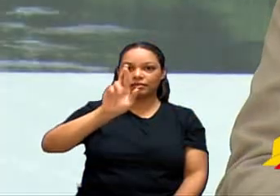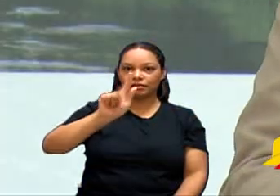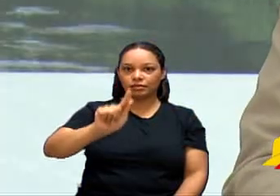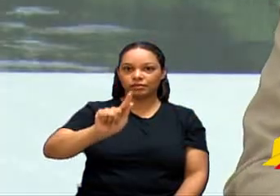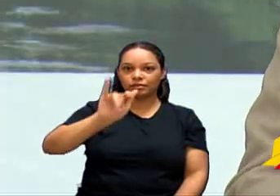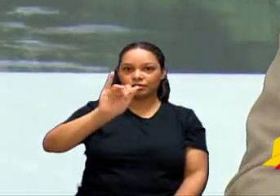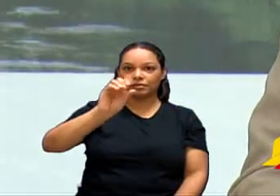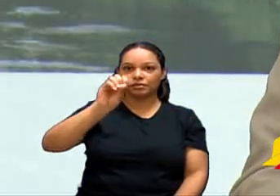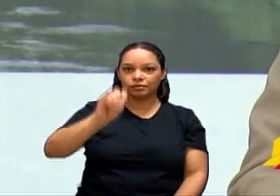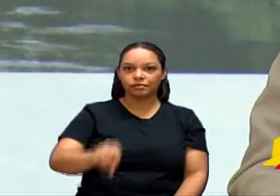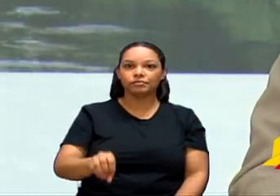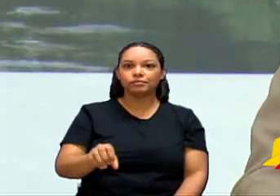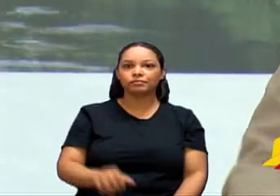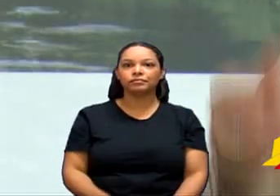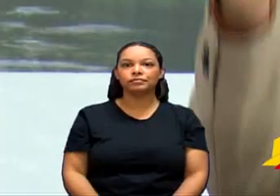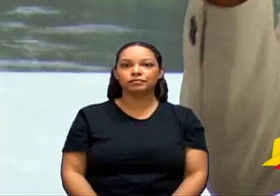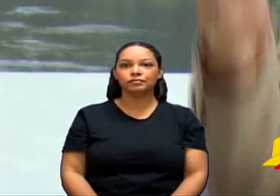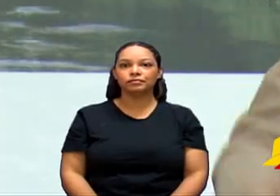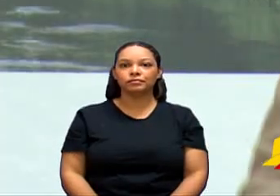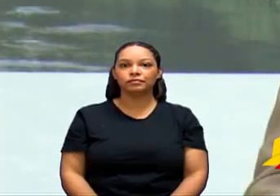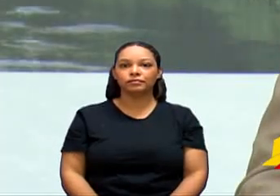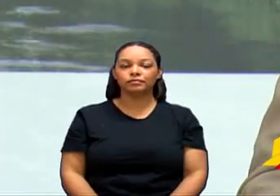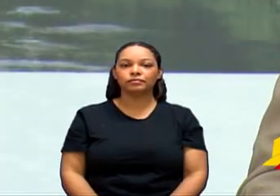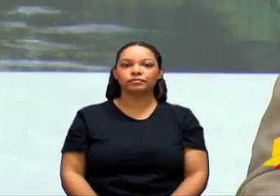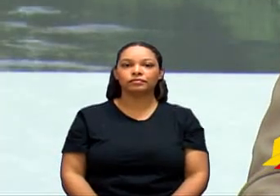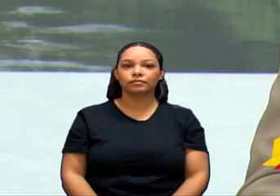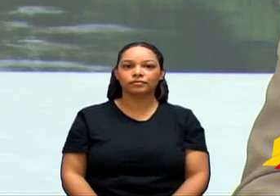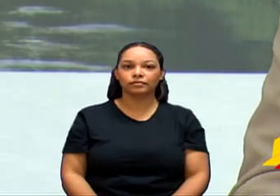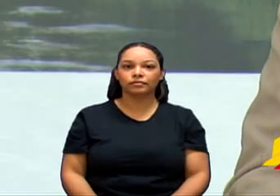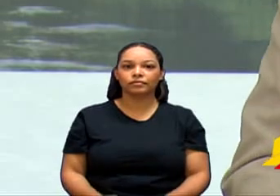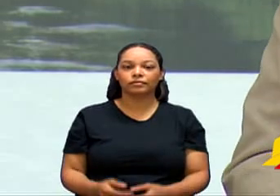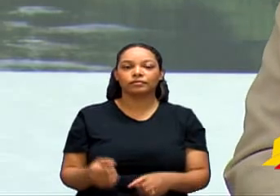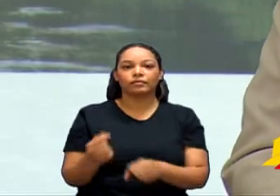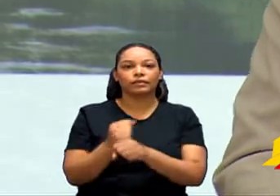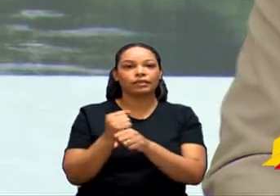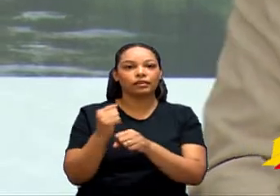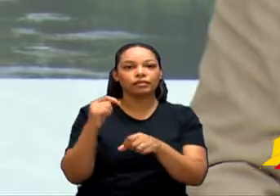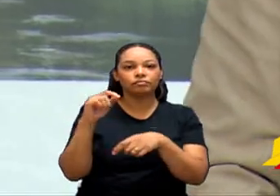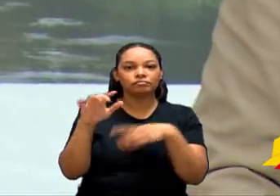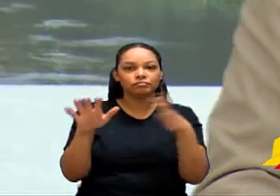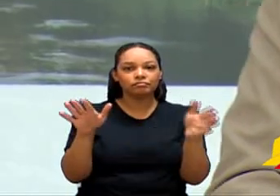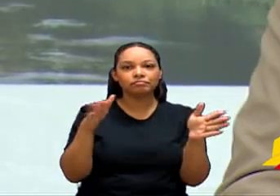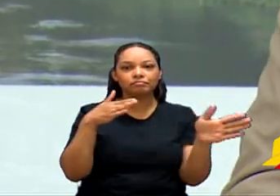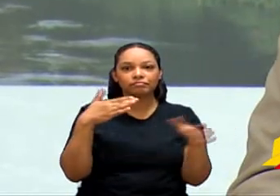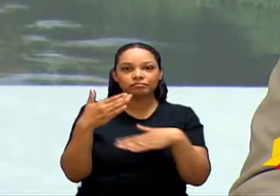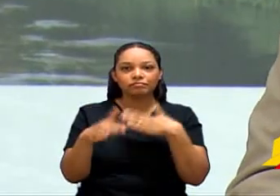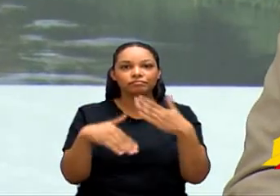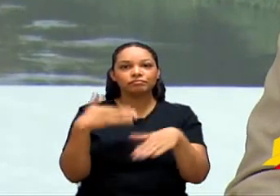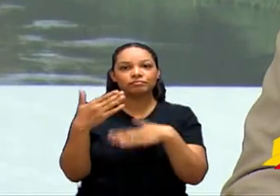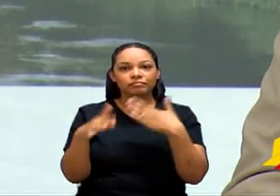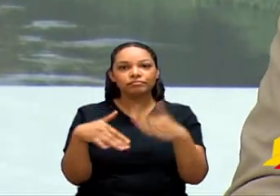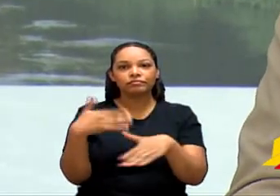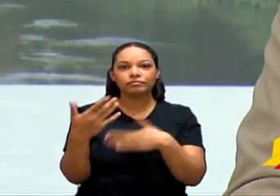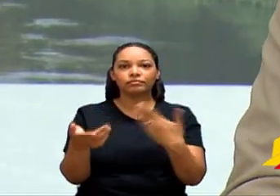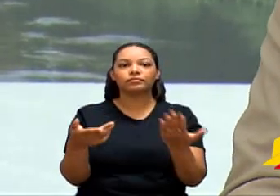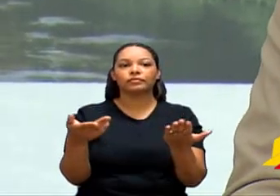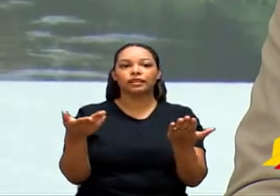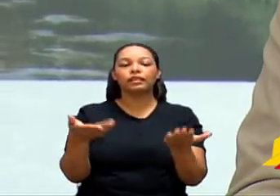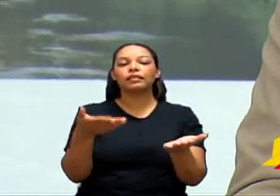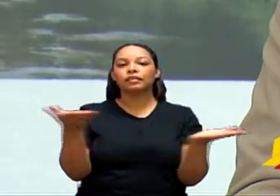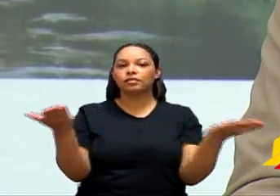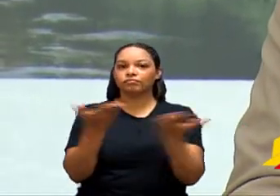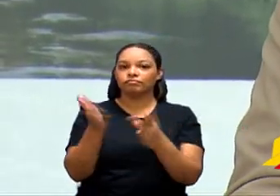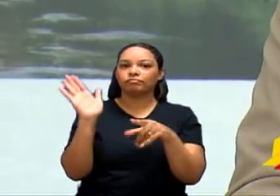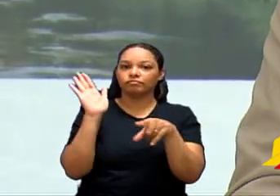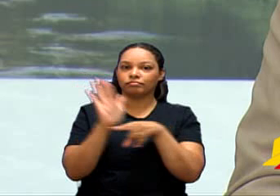tempo, ao vereador Cristiano também, que vem nos ajudando, colaborando muito com o nosso mandato aqui em